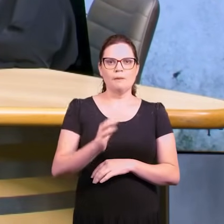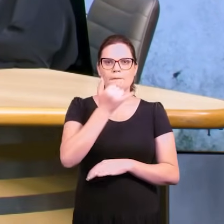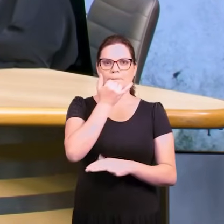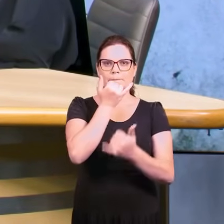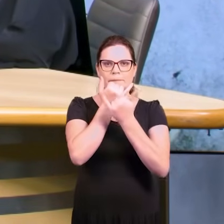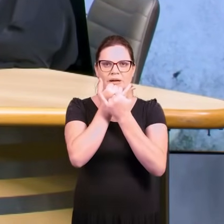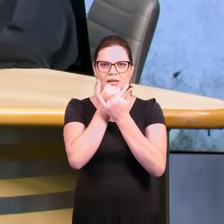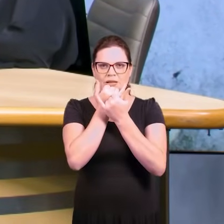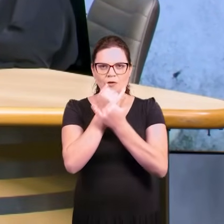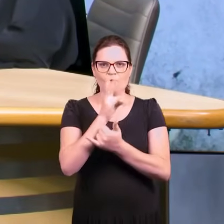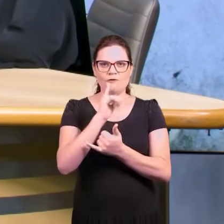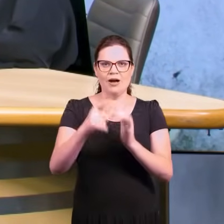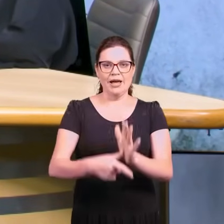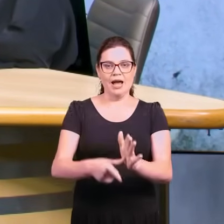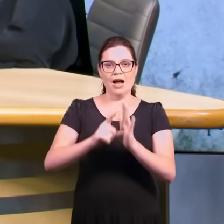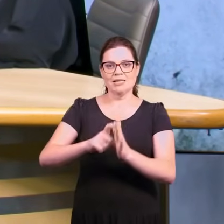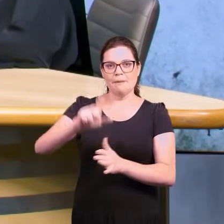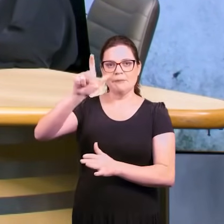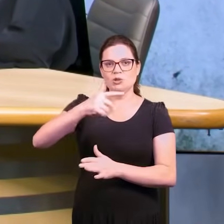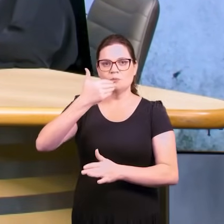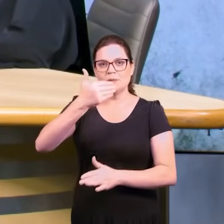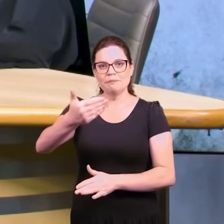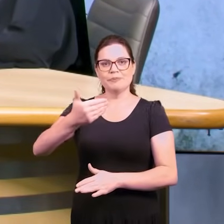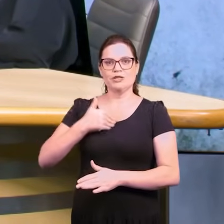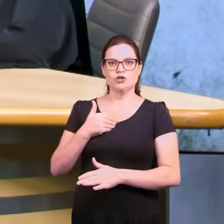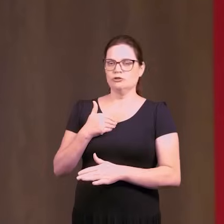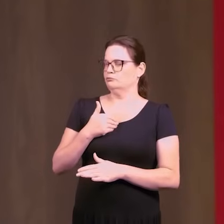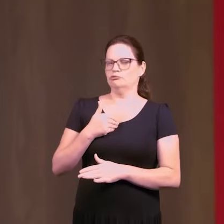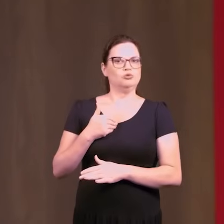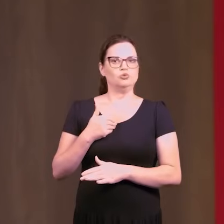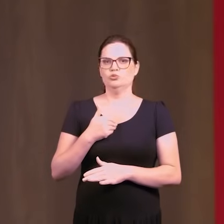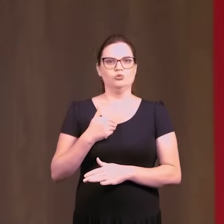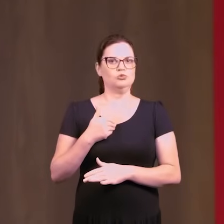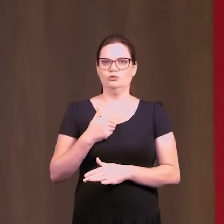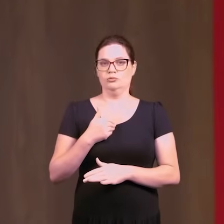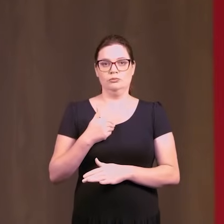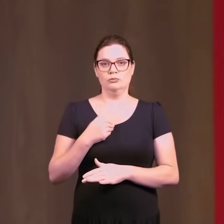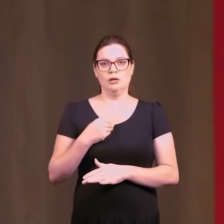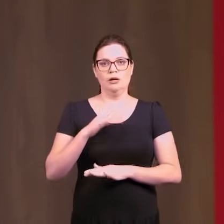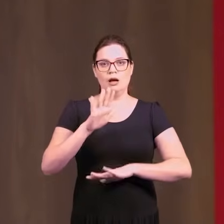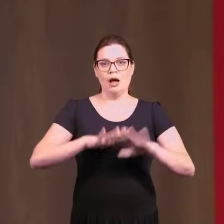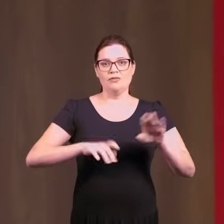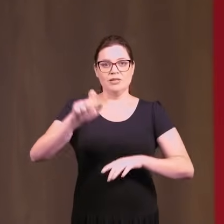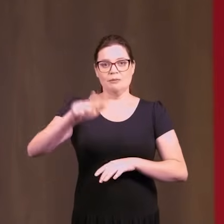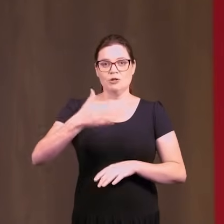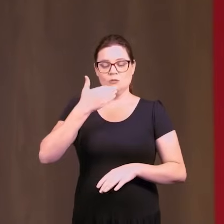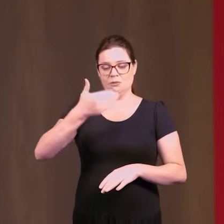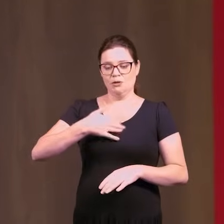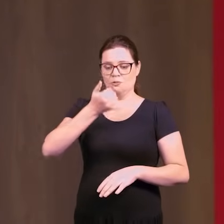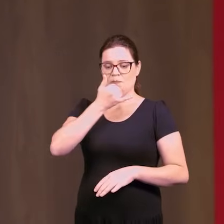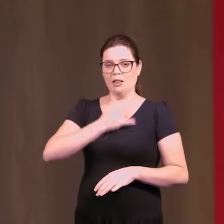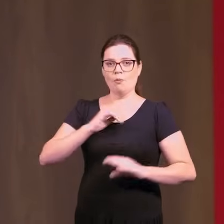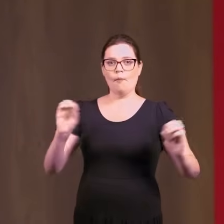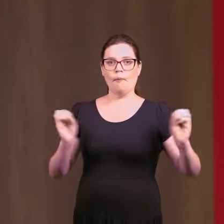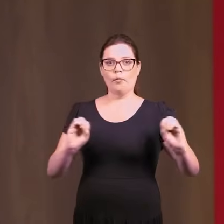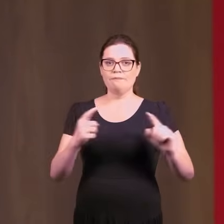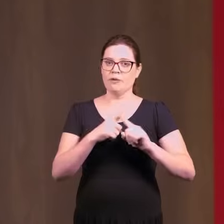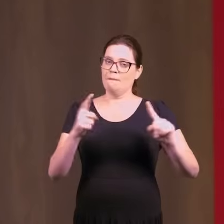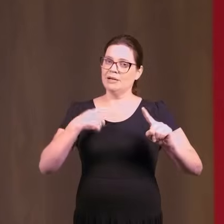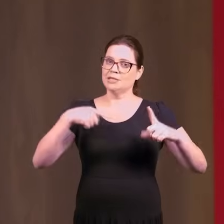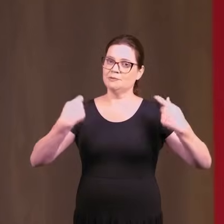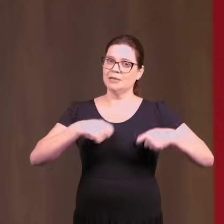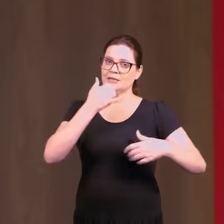de perdão. Muitas vezes nós vamos ter que perdoar quem não nos pediu perdão, né? E